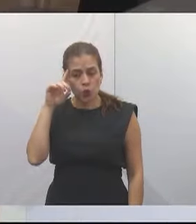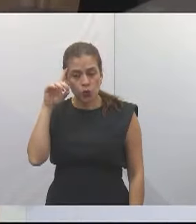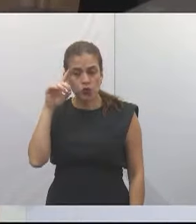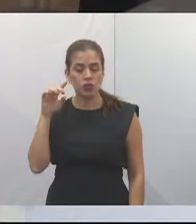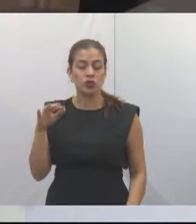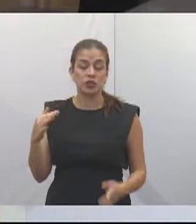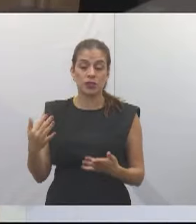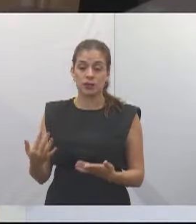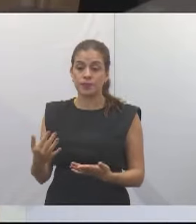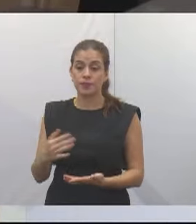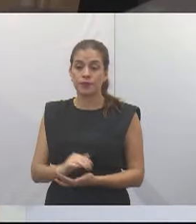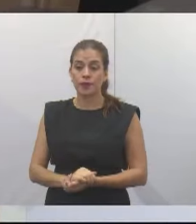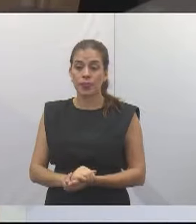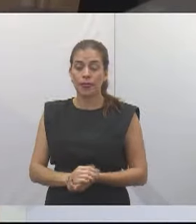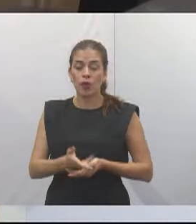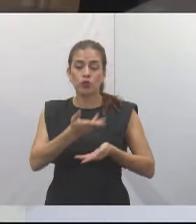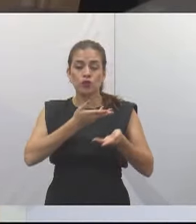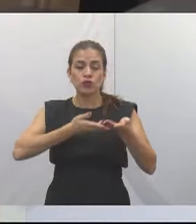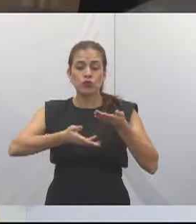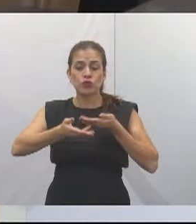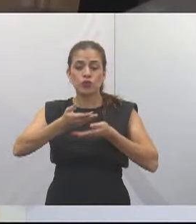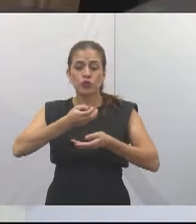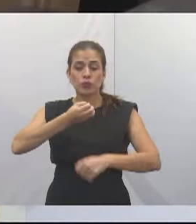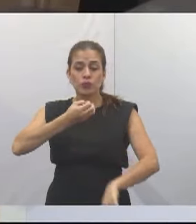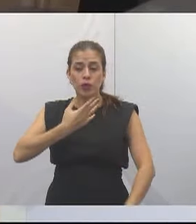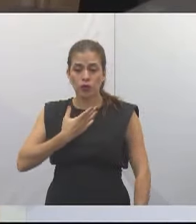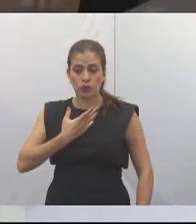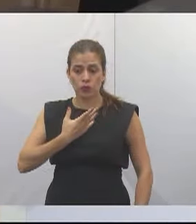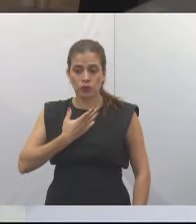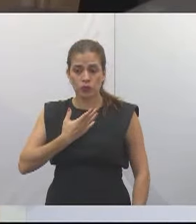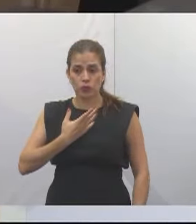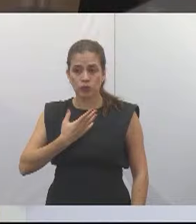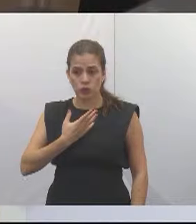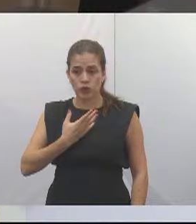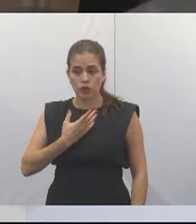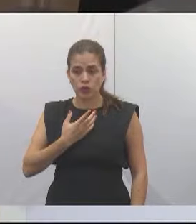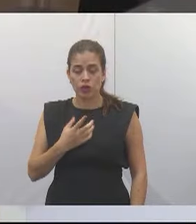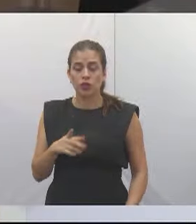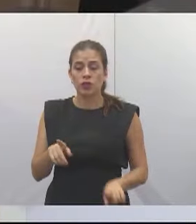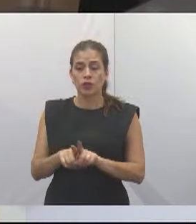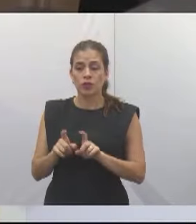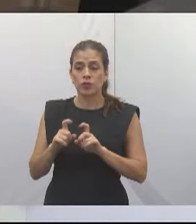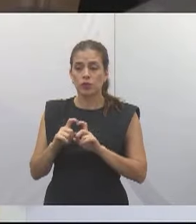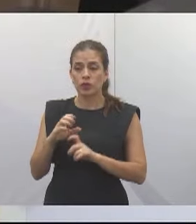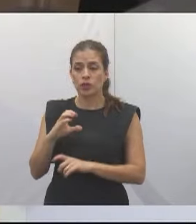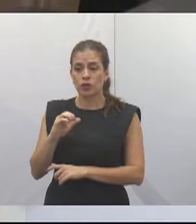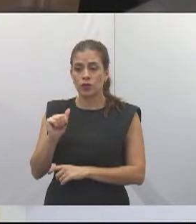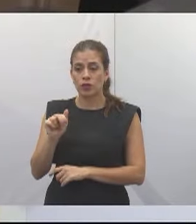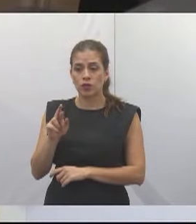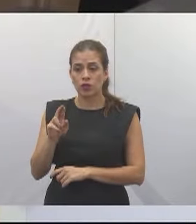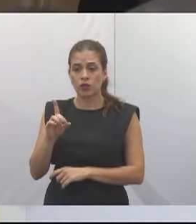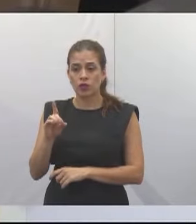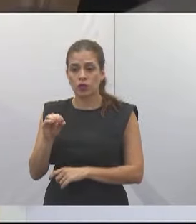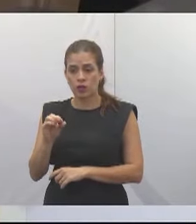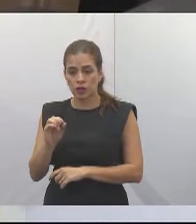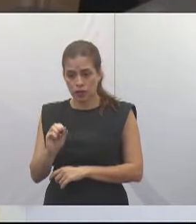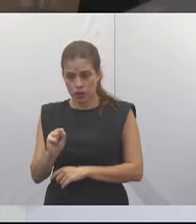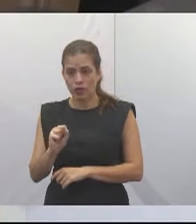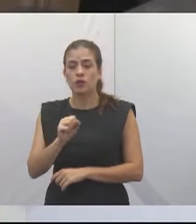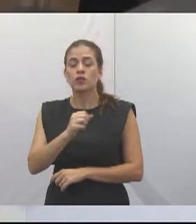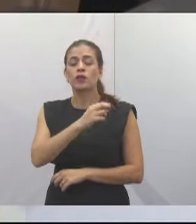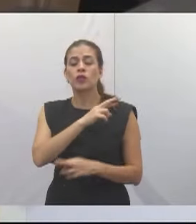ela tem um relacionamento muito bom, assim como o Dr. Carlos, que é o responsável, que eu vou passar já para ele a